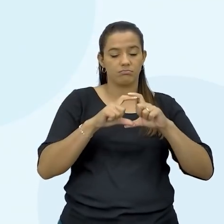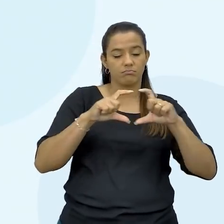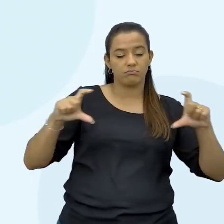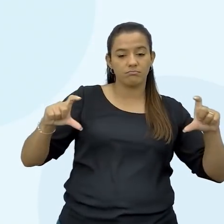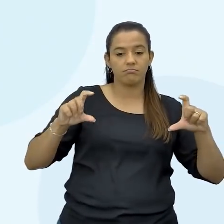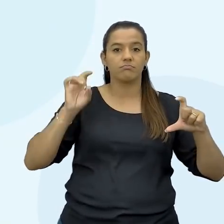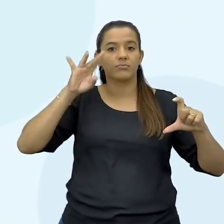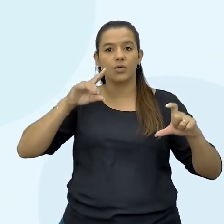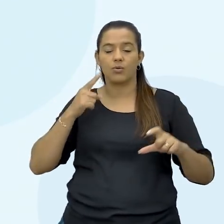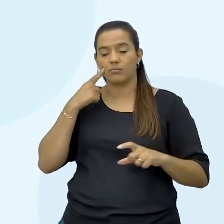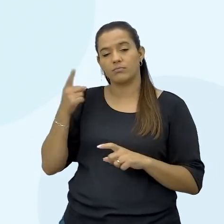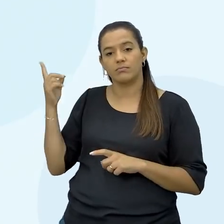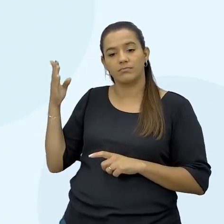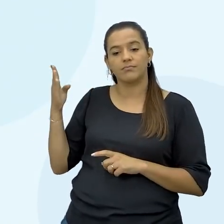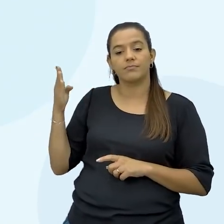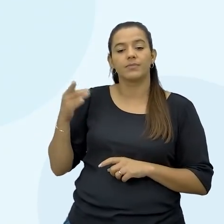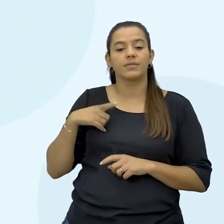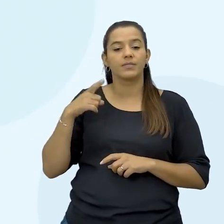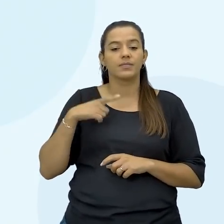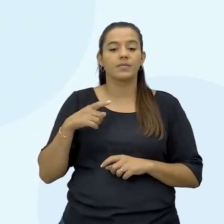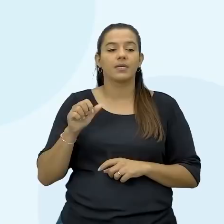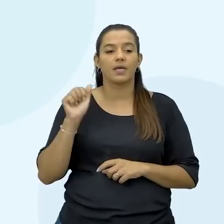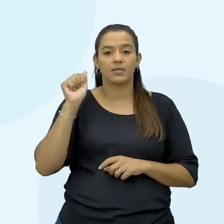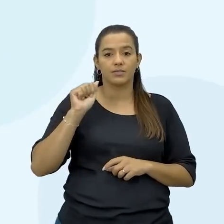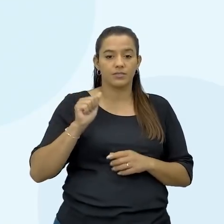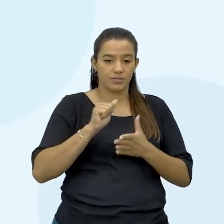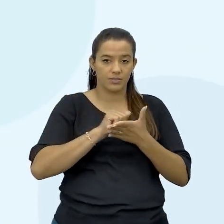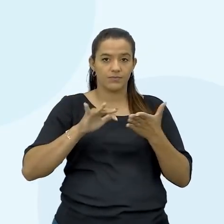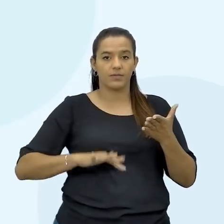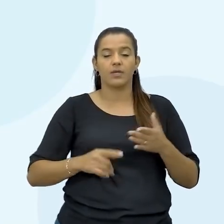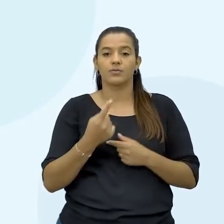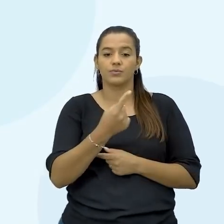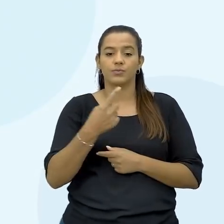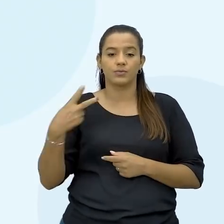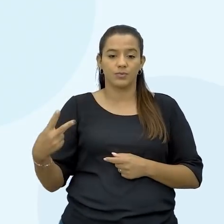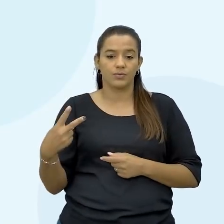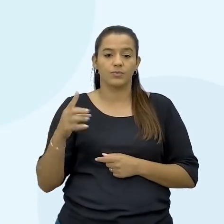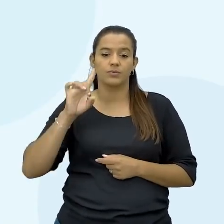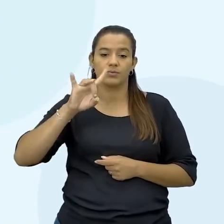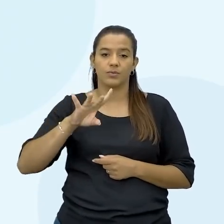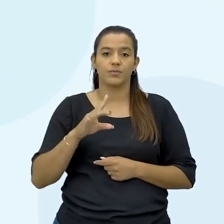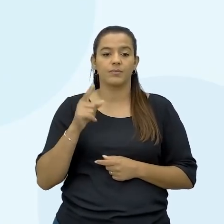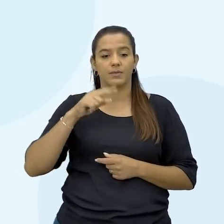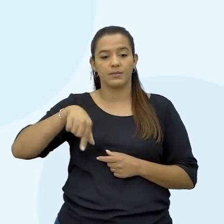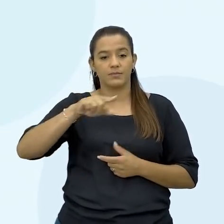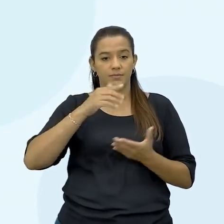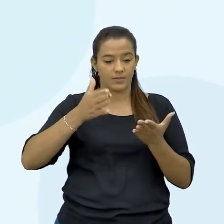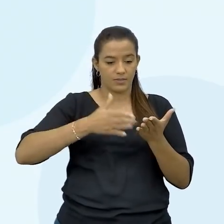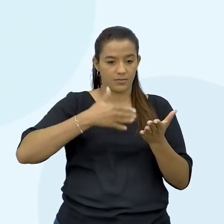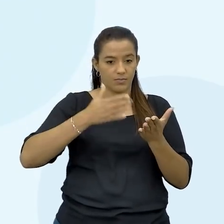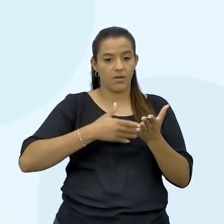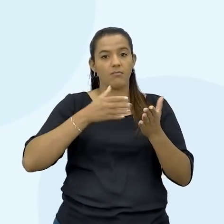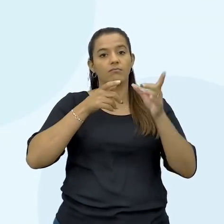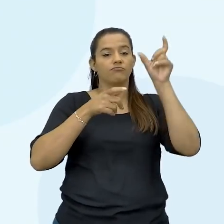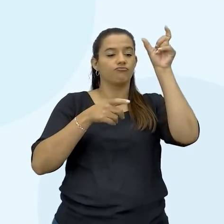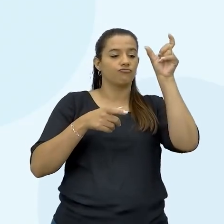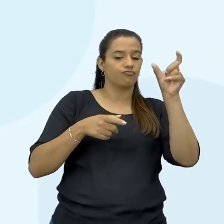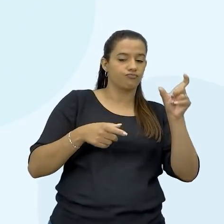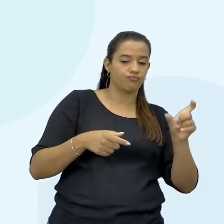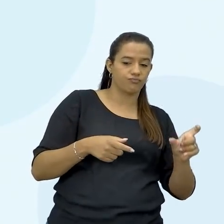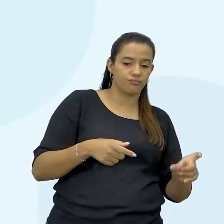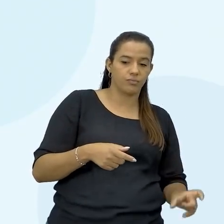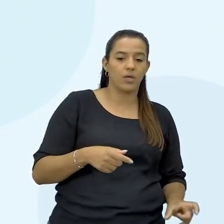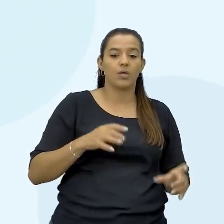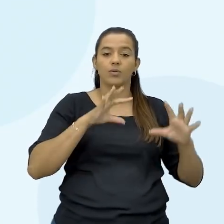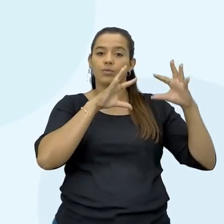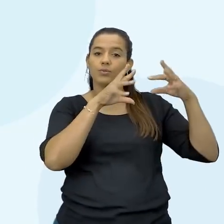quadro integrador, está sendo colocada a atividade 1 e 2. Mas se vocês olharem no mapa, propriamente dito, vocês vão ver que